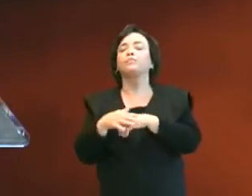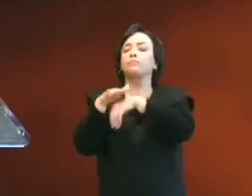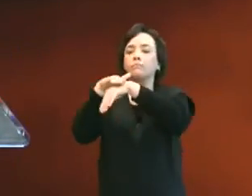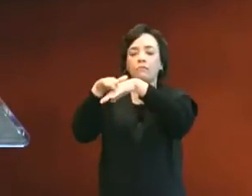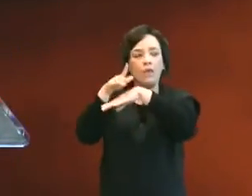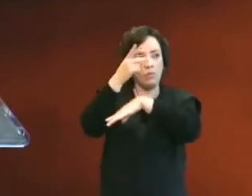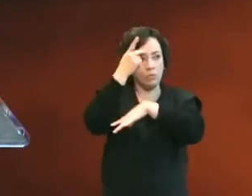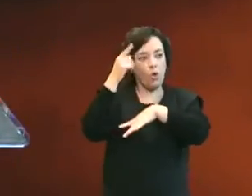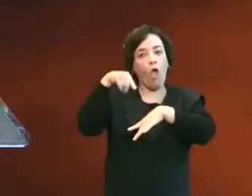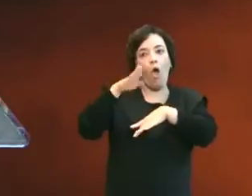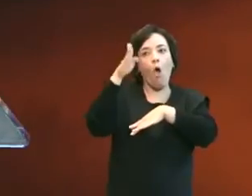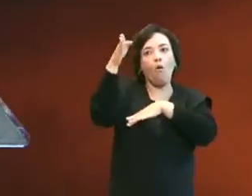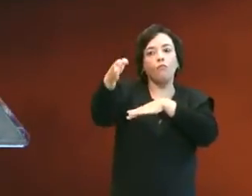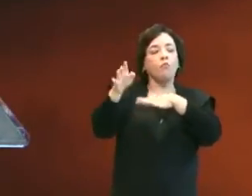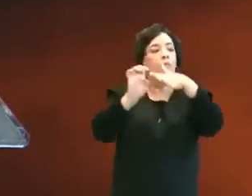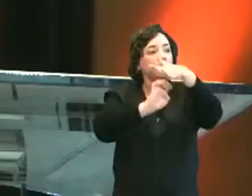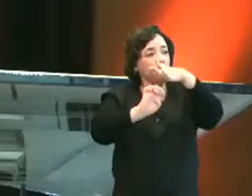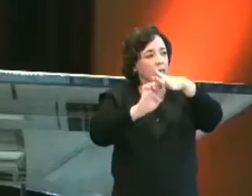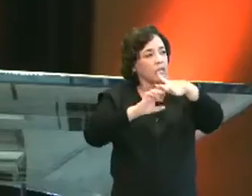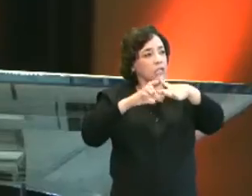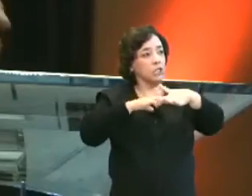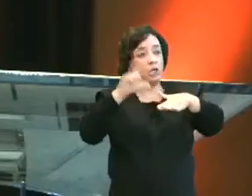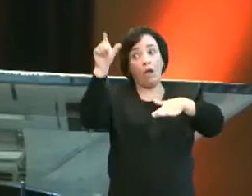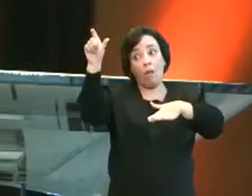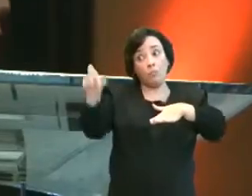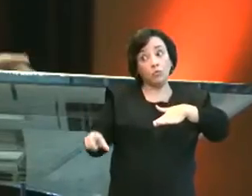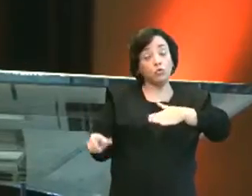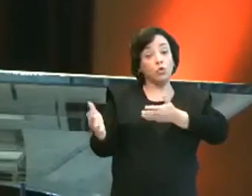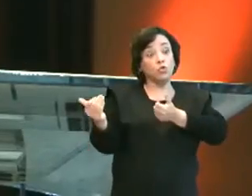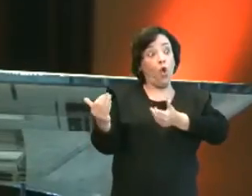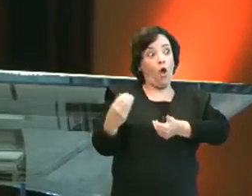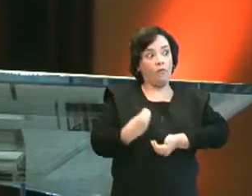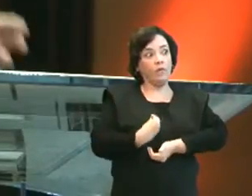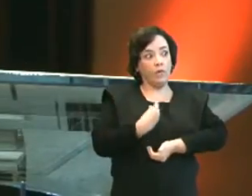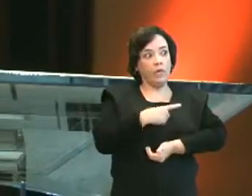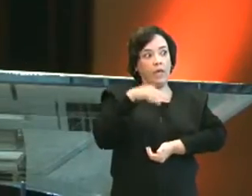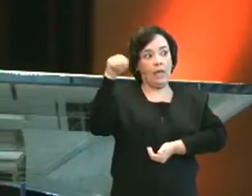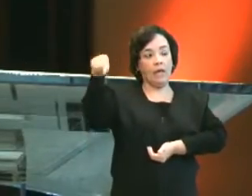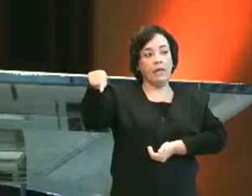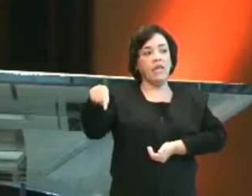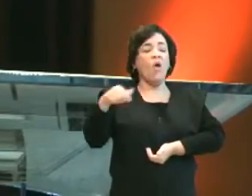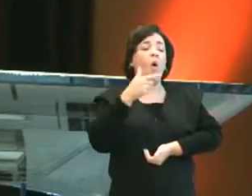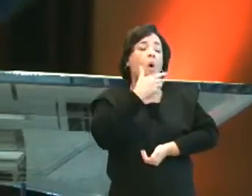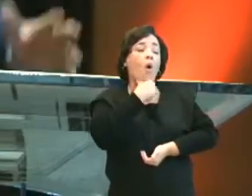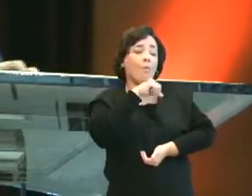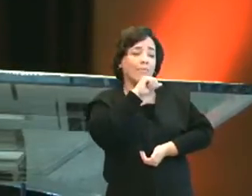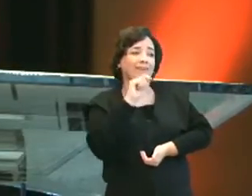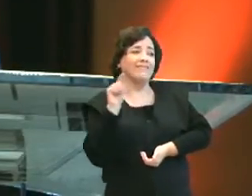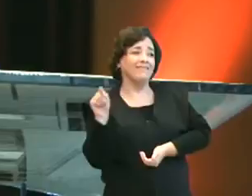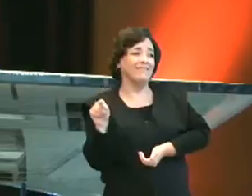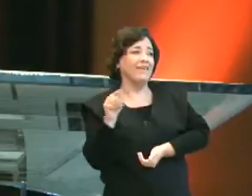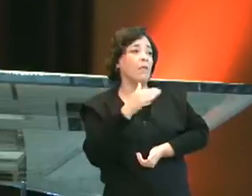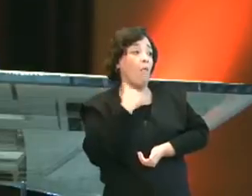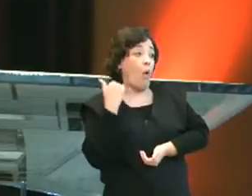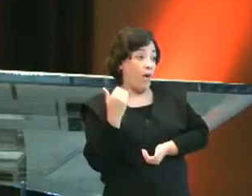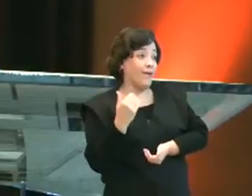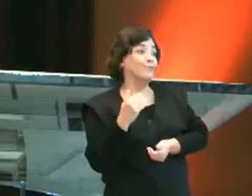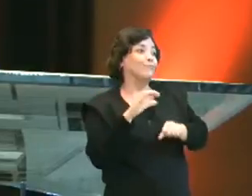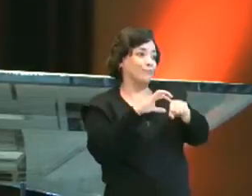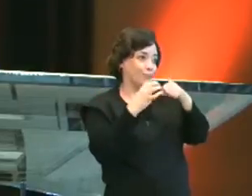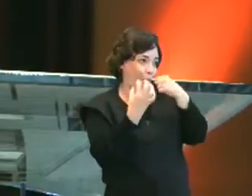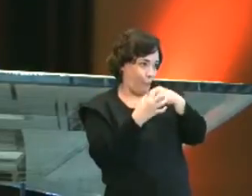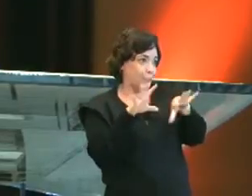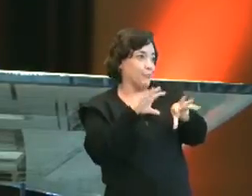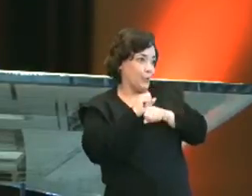a uma empresa onde um jovem, rapaz muito jovem, seu pai faleceu vítima desta